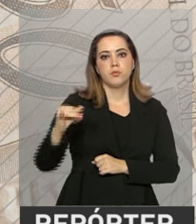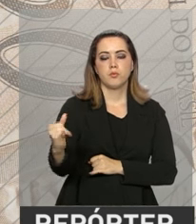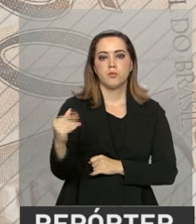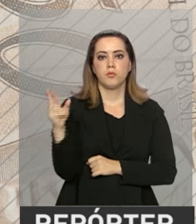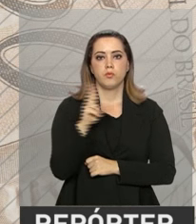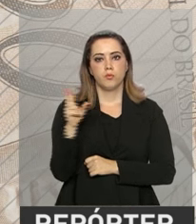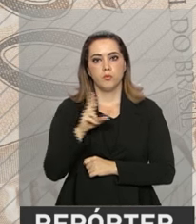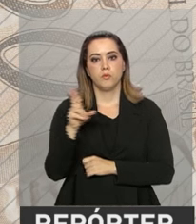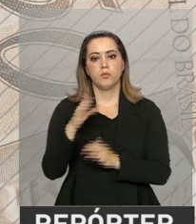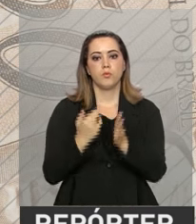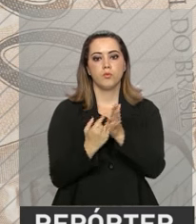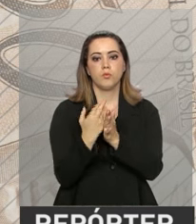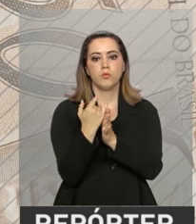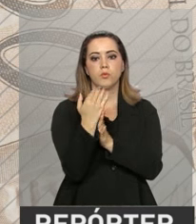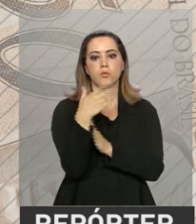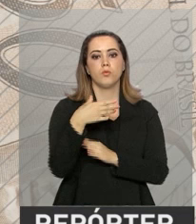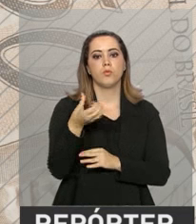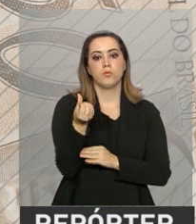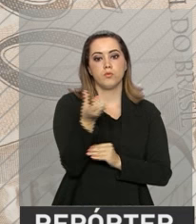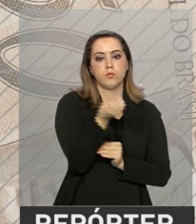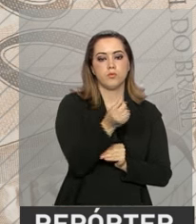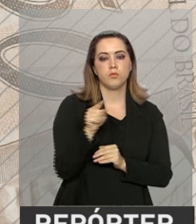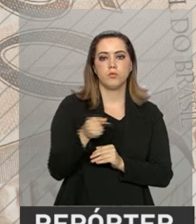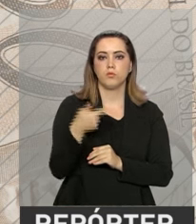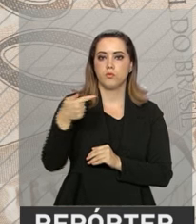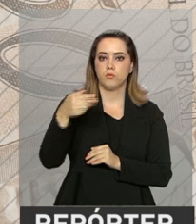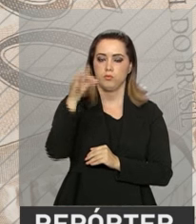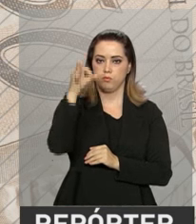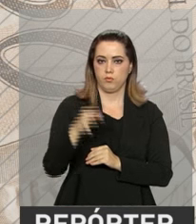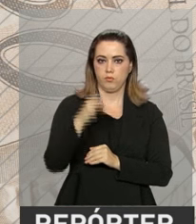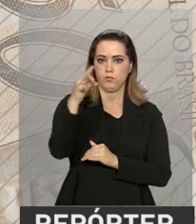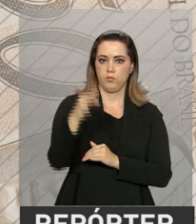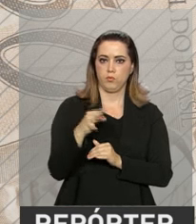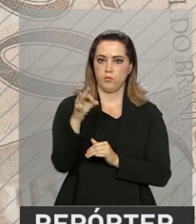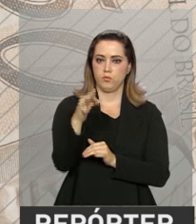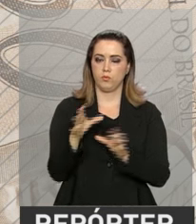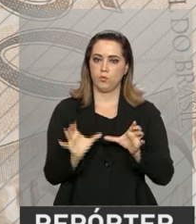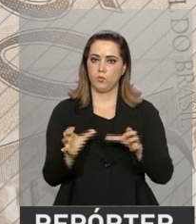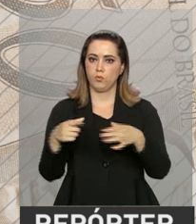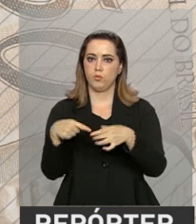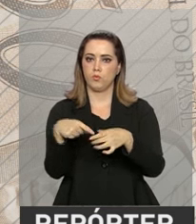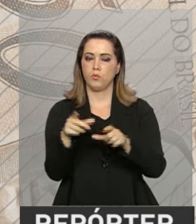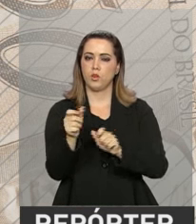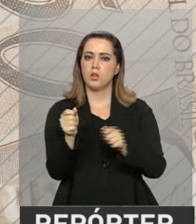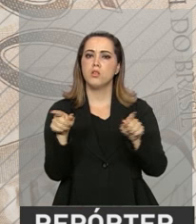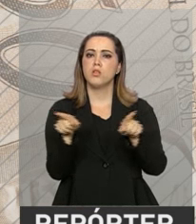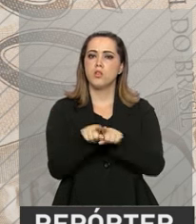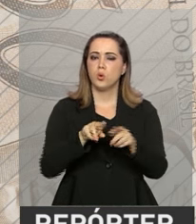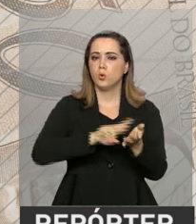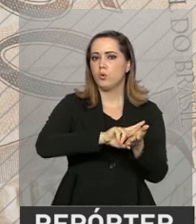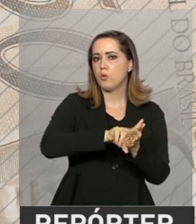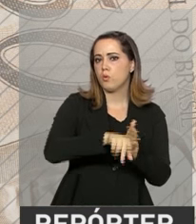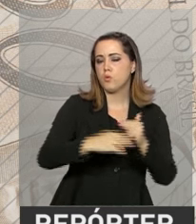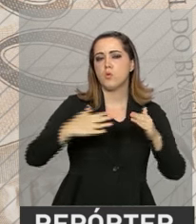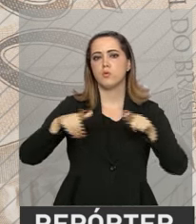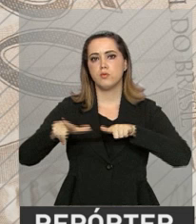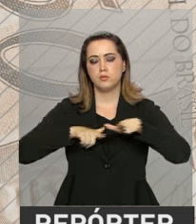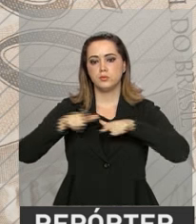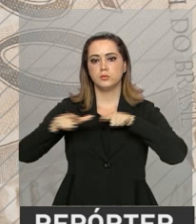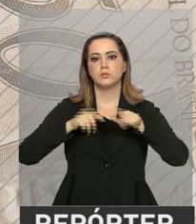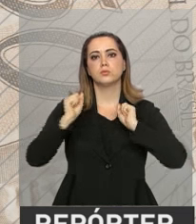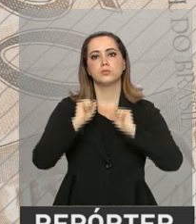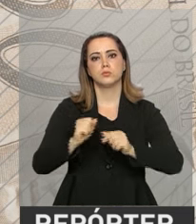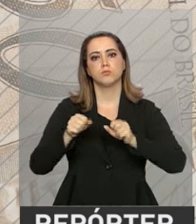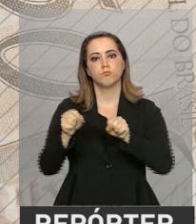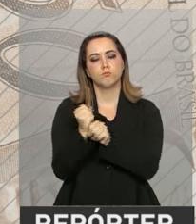representa 66,7% do mercado. As operações de saneamento e infraestrutura que possibilitam investimentos nas áreas de